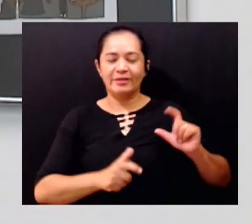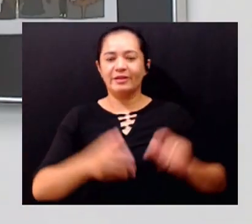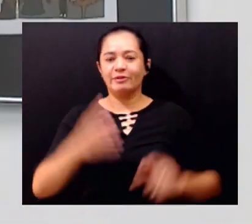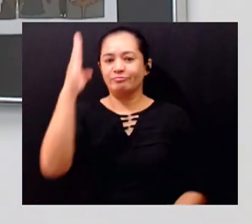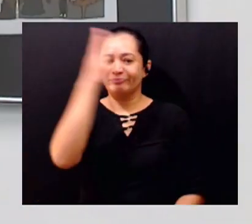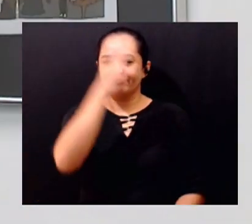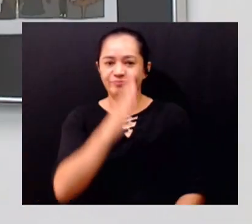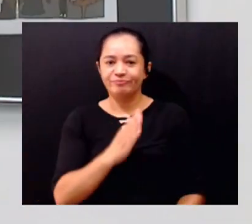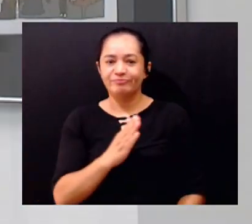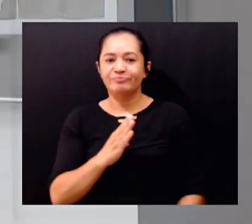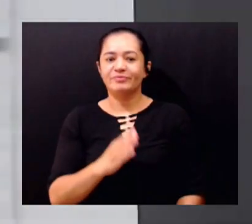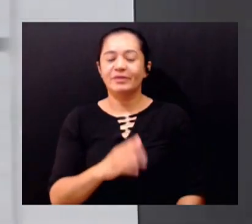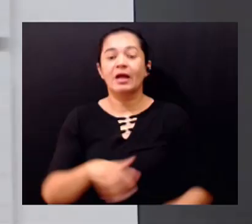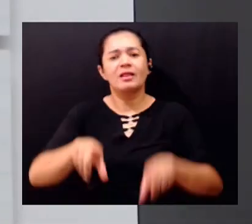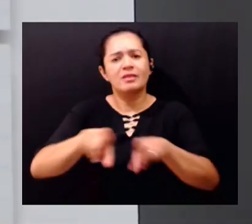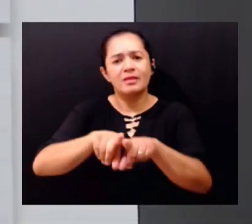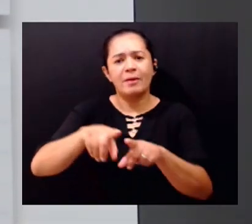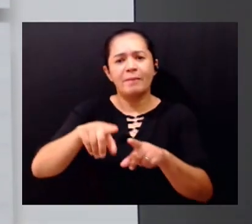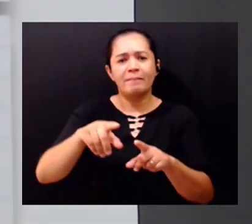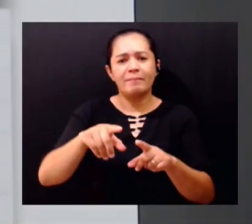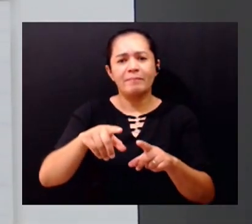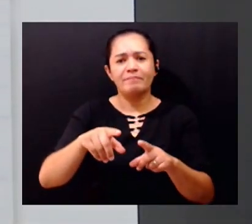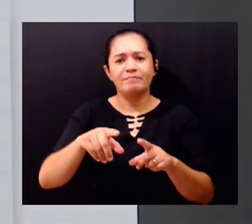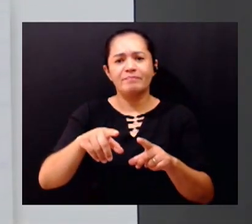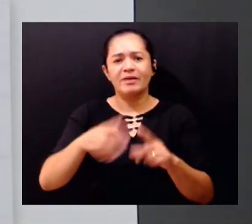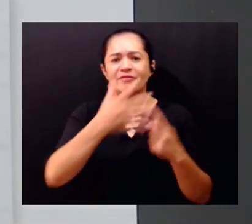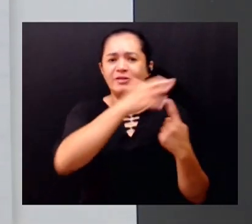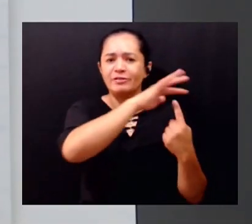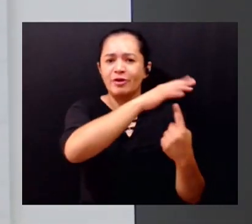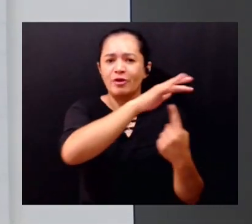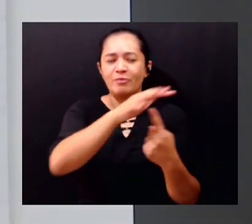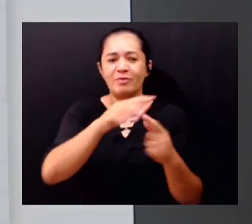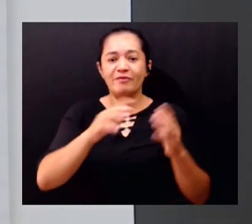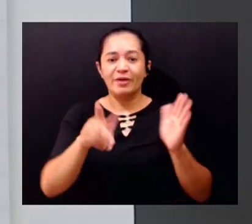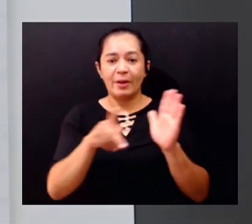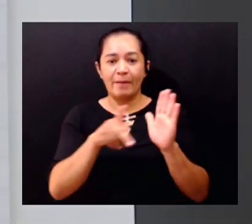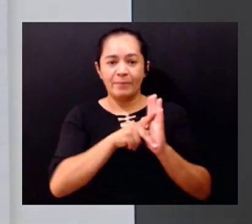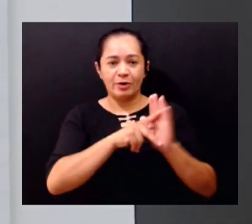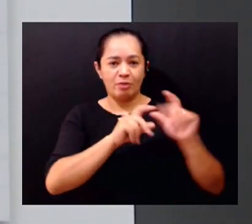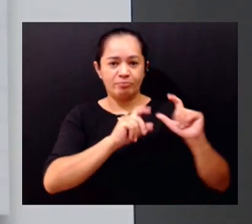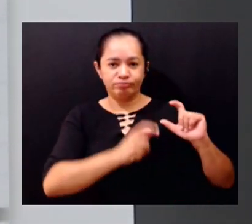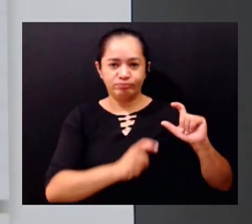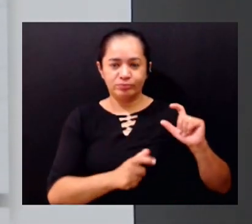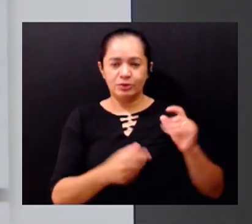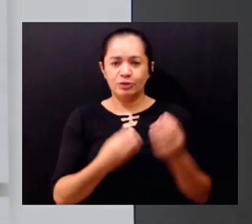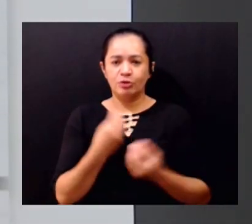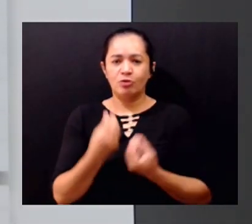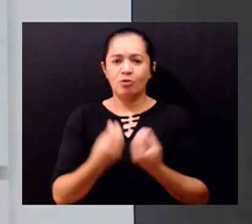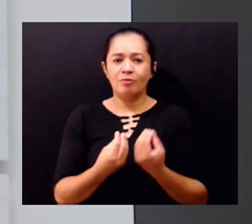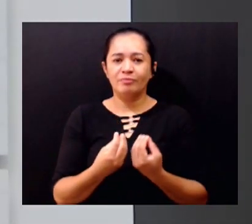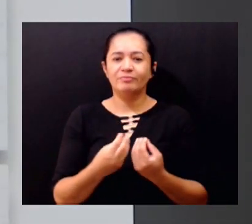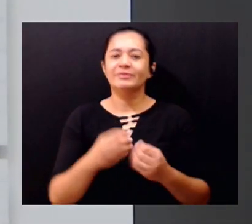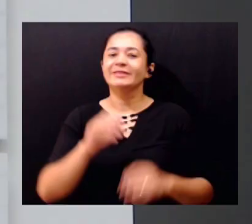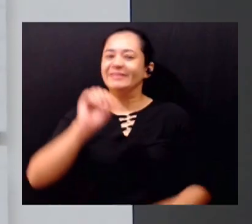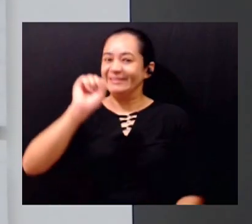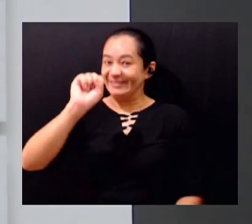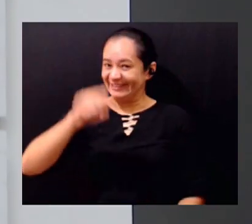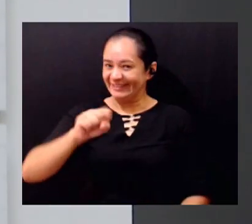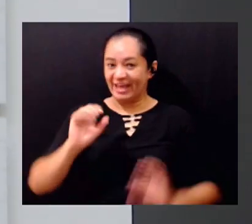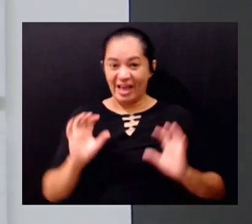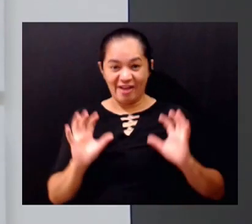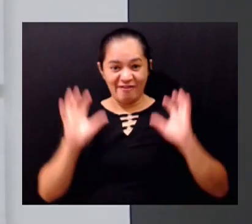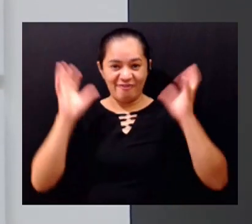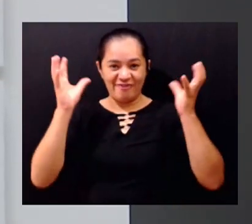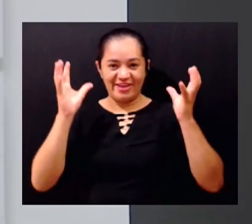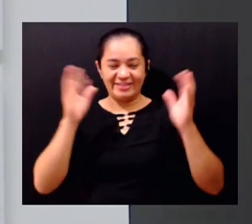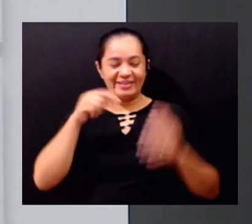feira de quadrinhos, né? Fala pra gente como que essa feira vai funcionar, o que vai acontecer. Aí é a festa dos quadrinhos aqui na biblioteca. Essa feira é